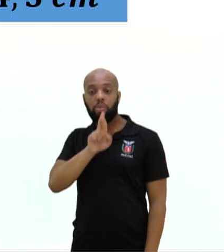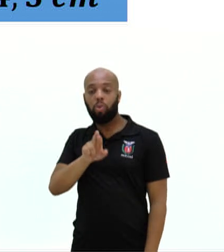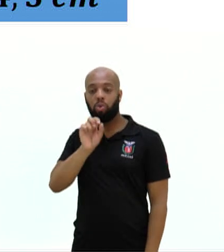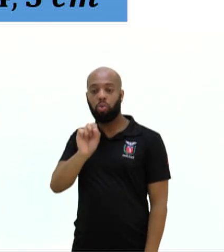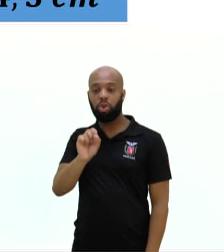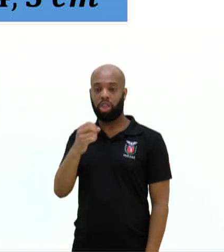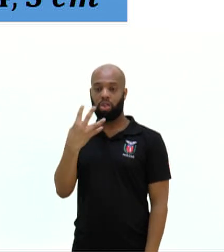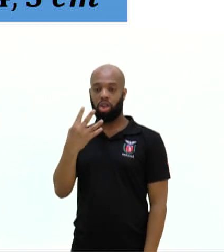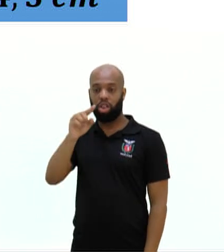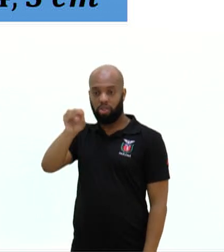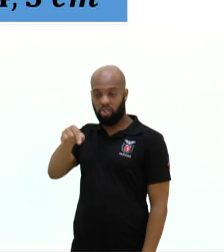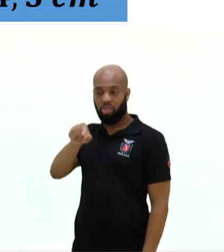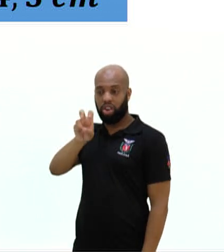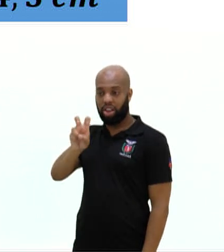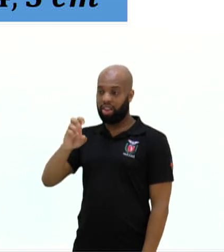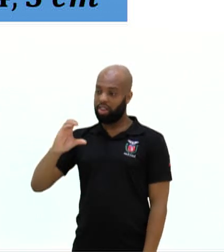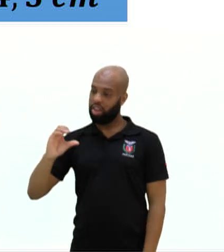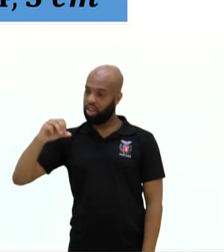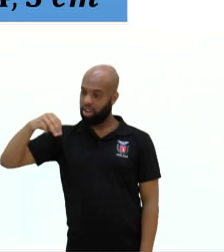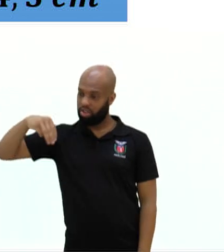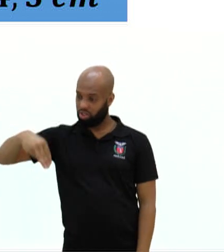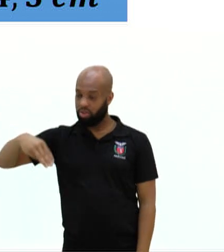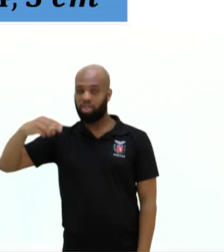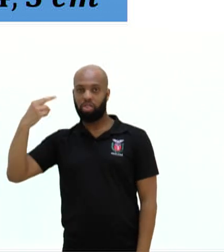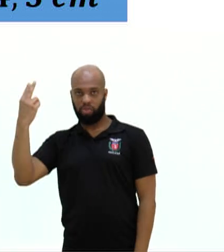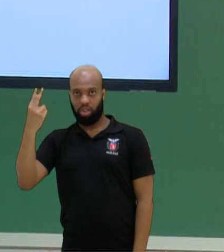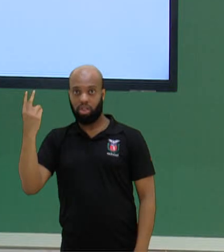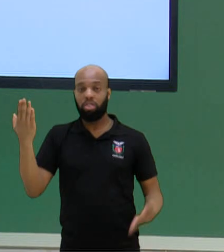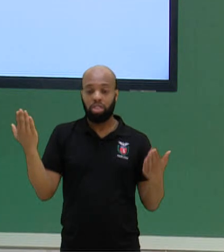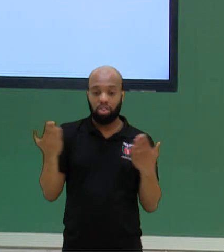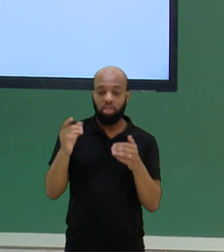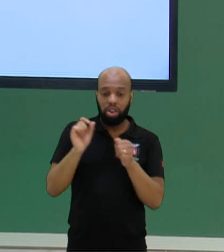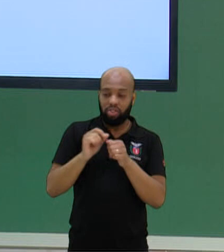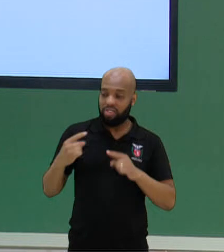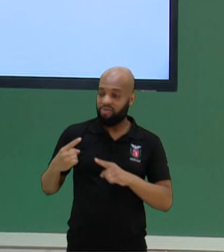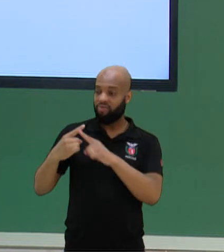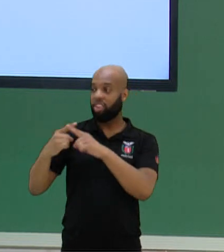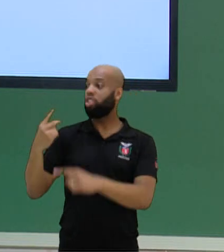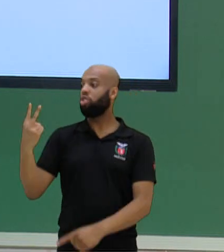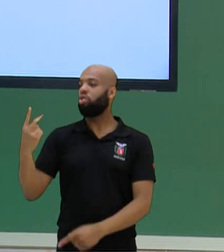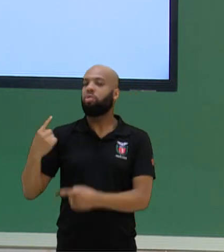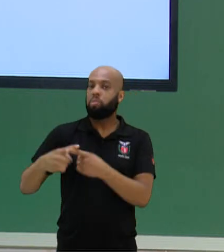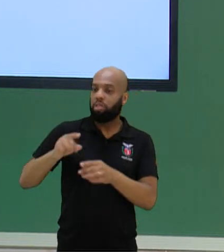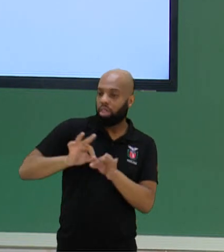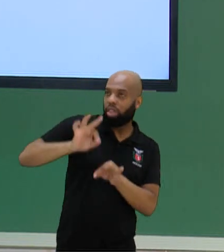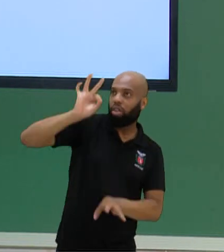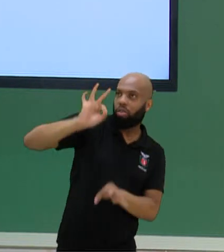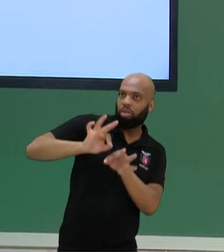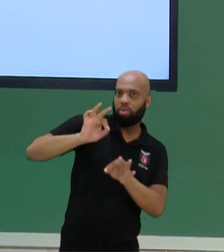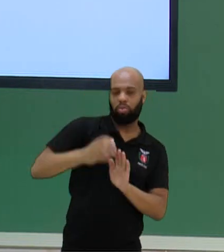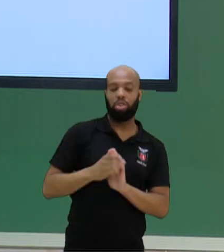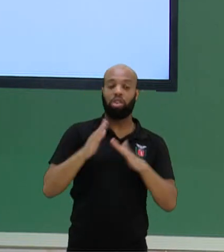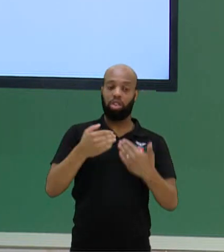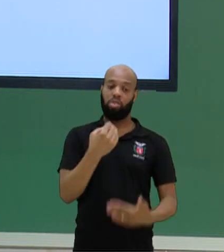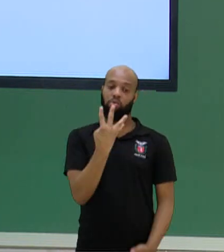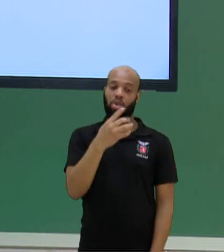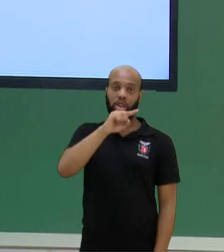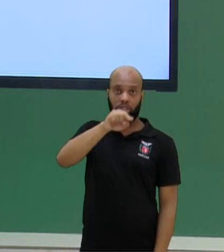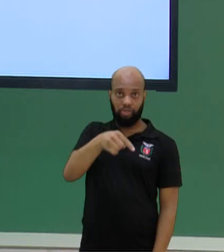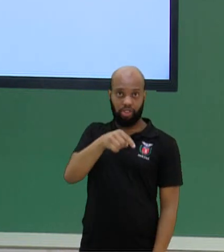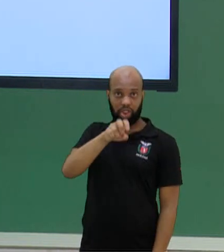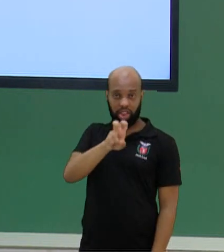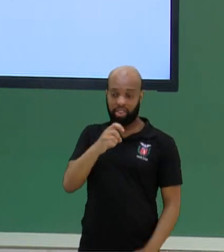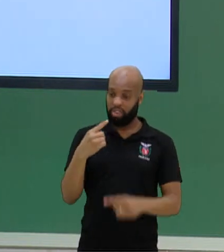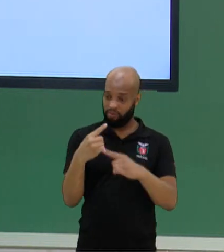4,5 centímetros quadrados e multiplico pela altura, certo? Multiplicando 4,5 vezes 2, eu tenho